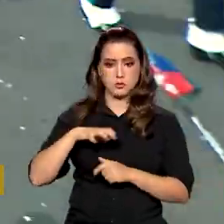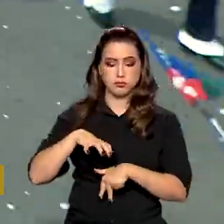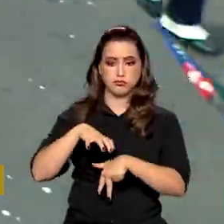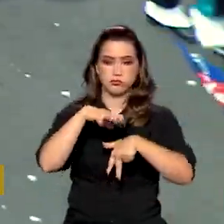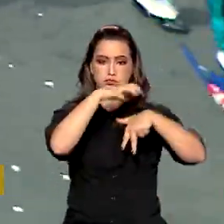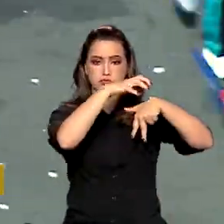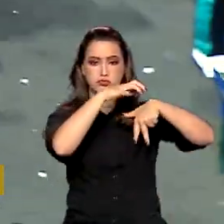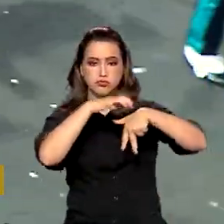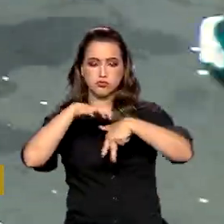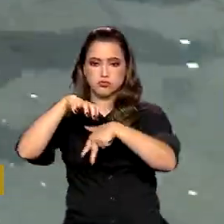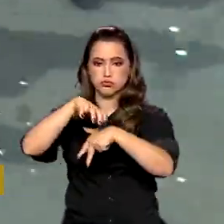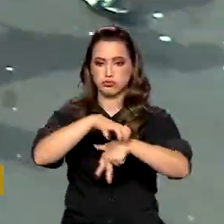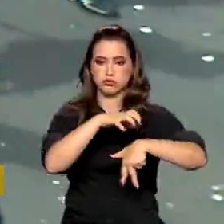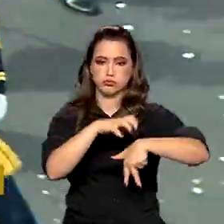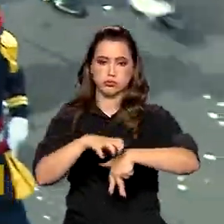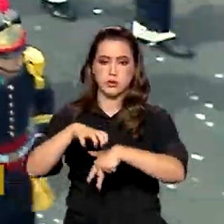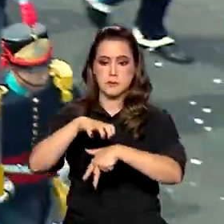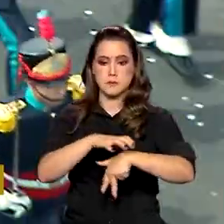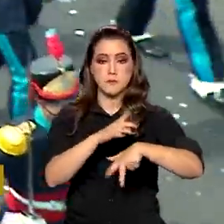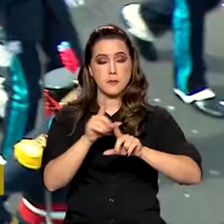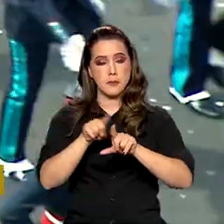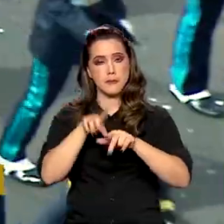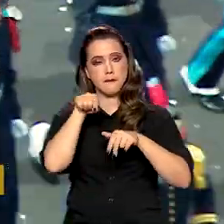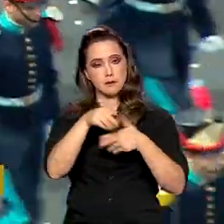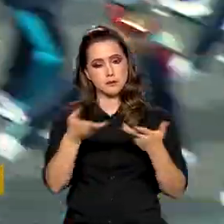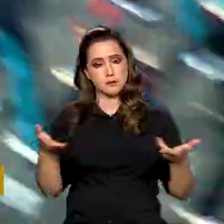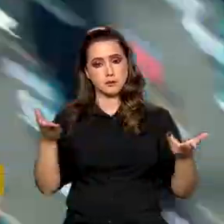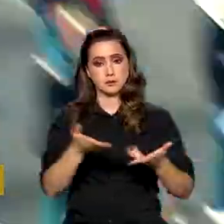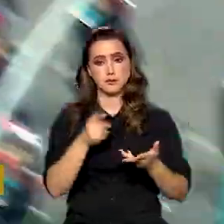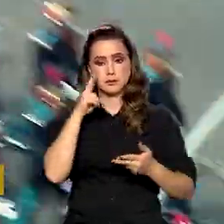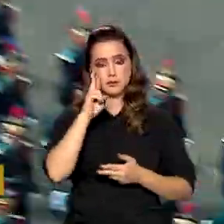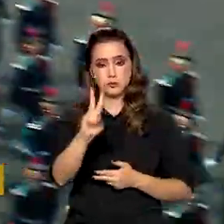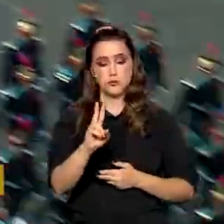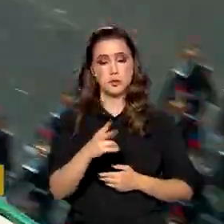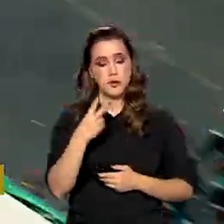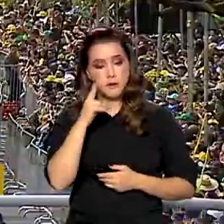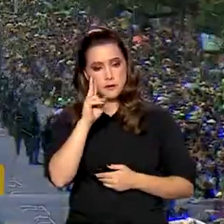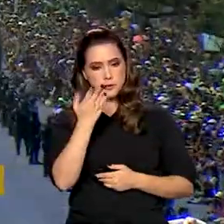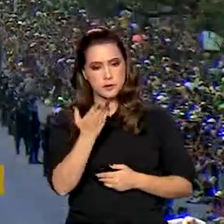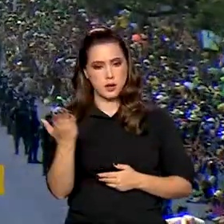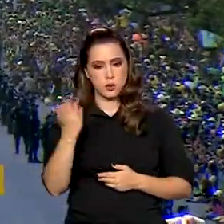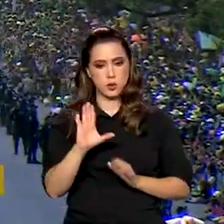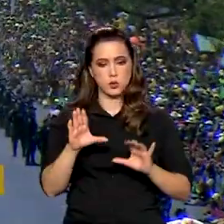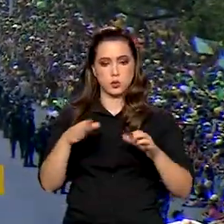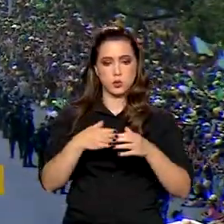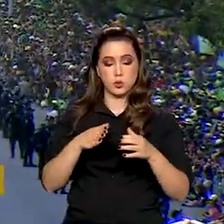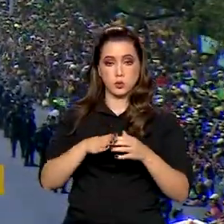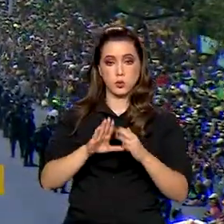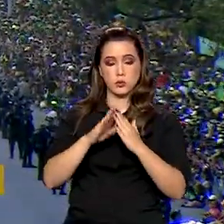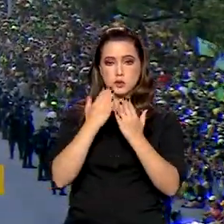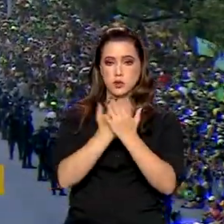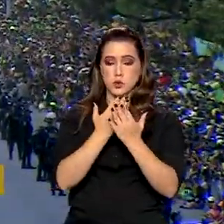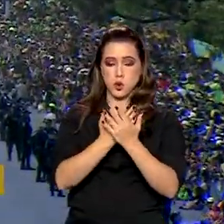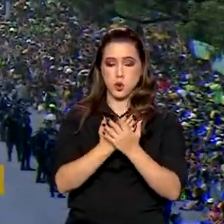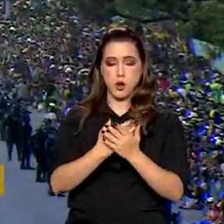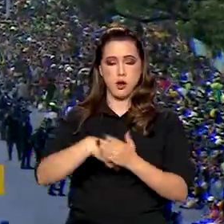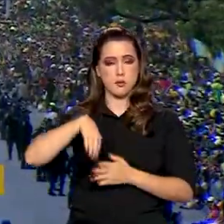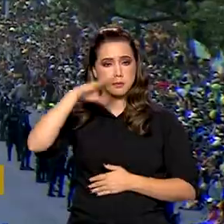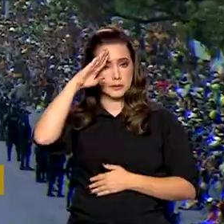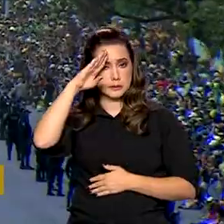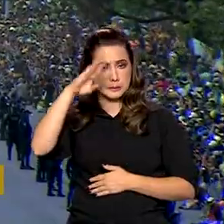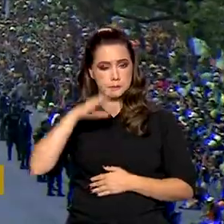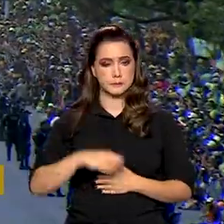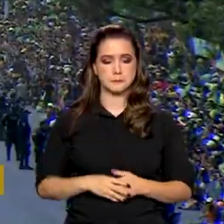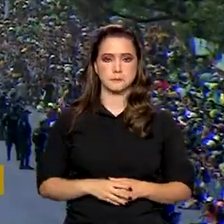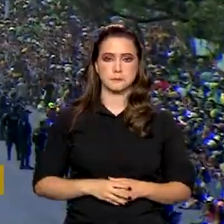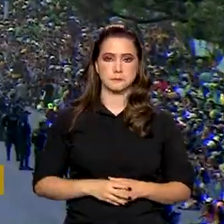dos paraquedistas, né, eles saltaram dessa aeronave. Vemos agora lá os cadetes da Academia Militar das Agulhas Negras, né?